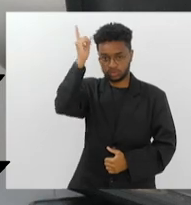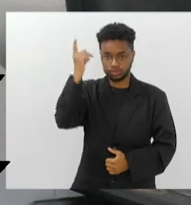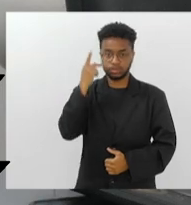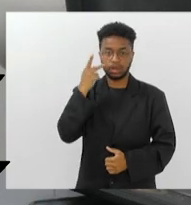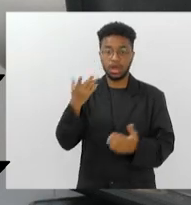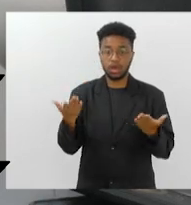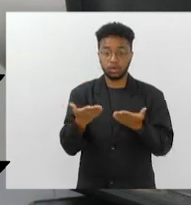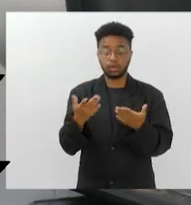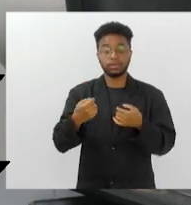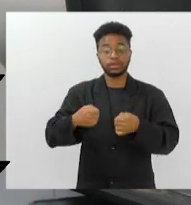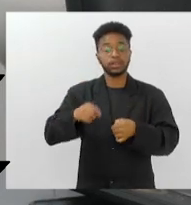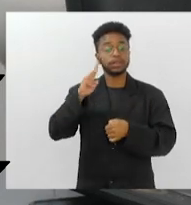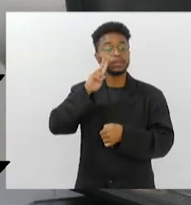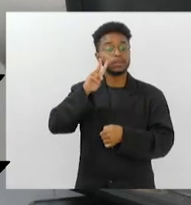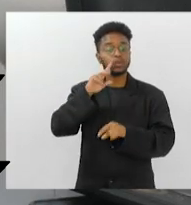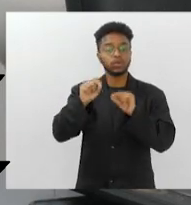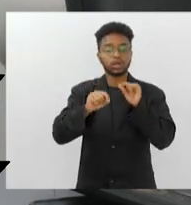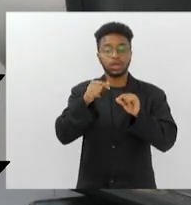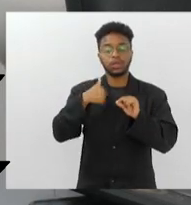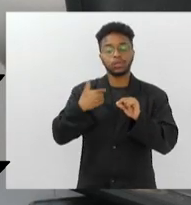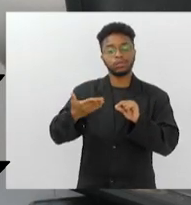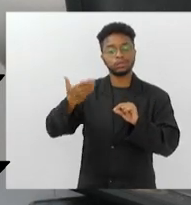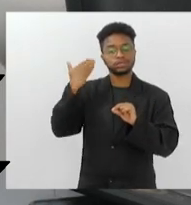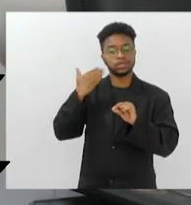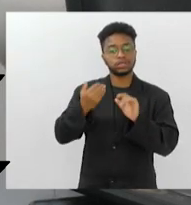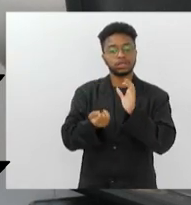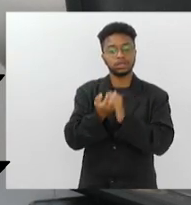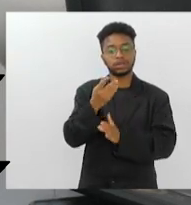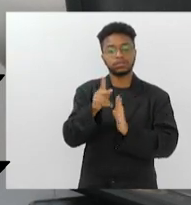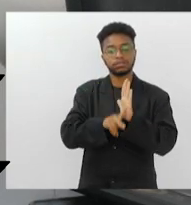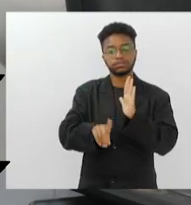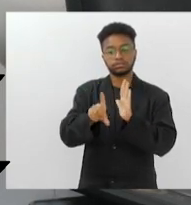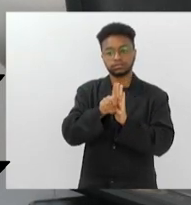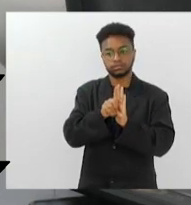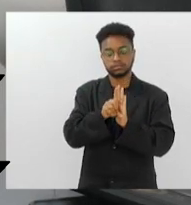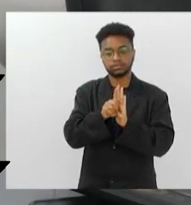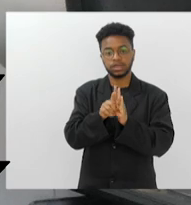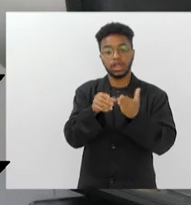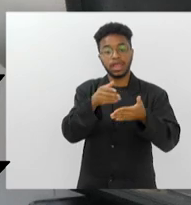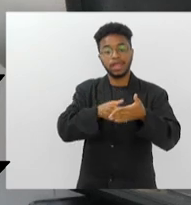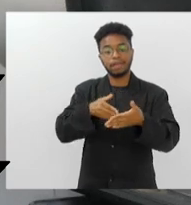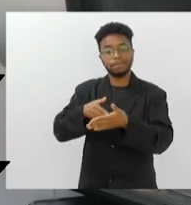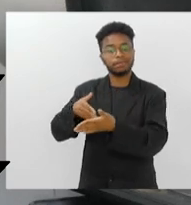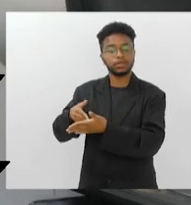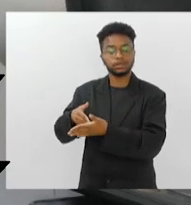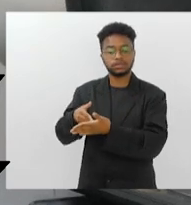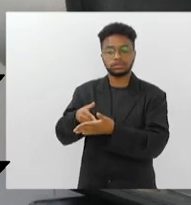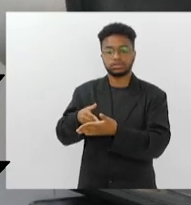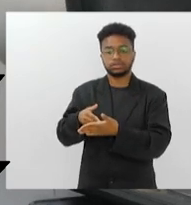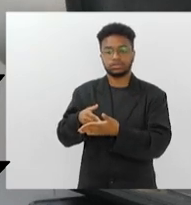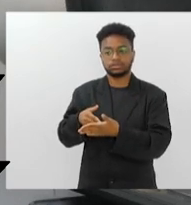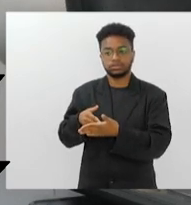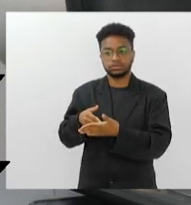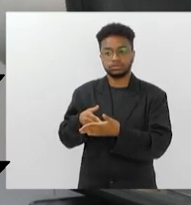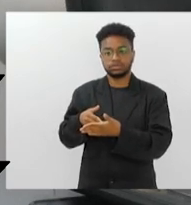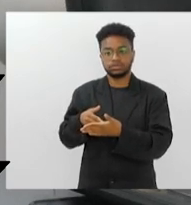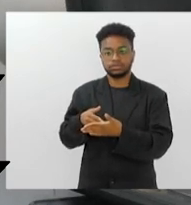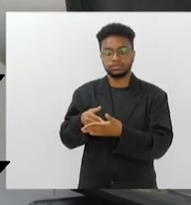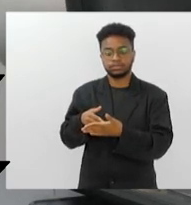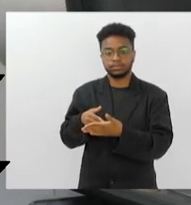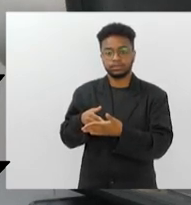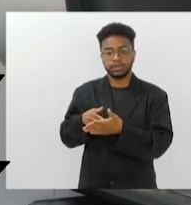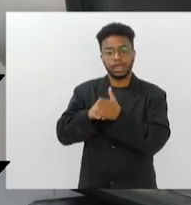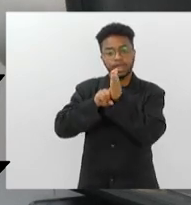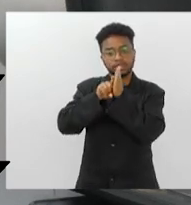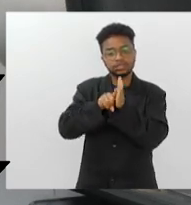agora Lembrando que eu fui autor na legislatura passada um projeto de lei que impedia a limitação vedava limitação de